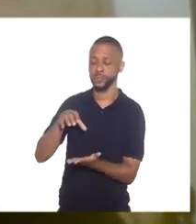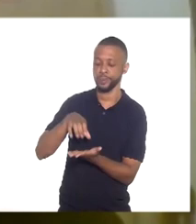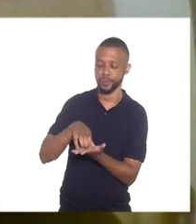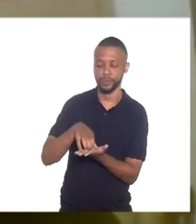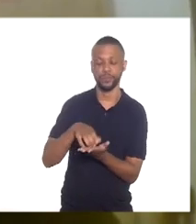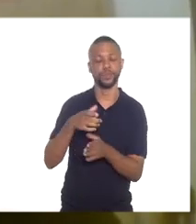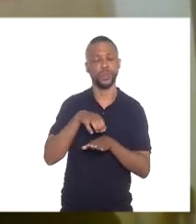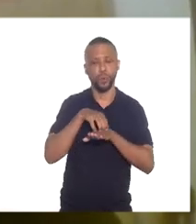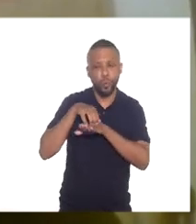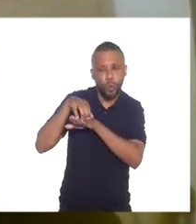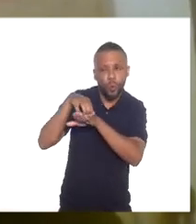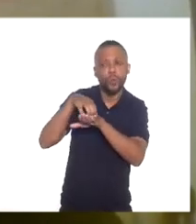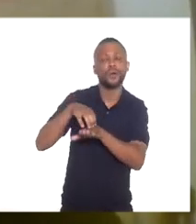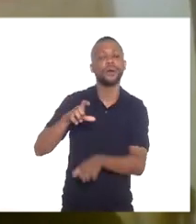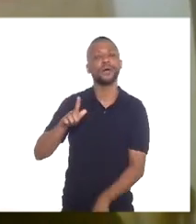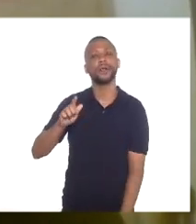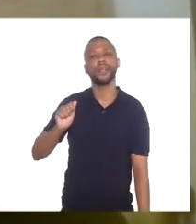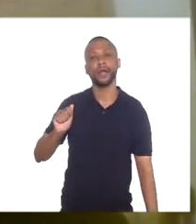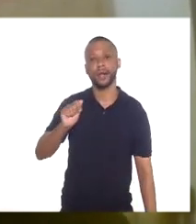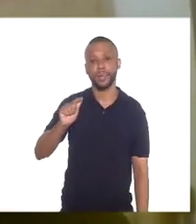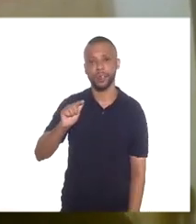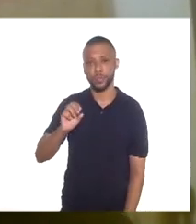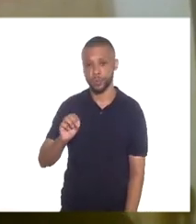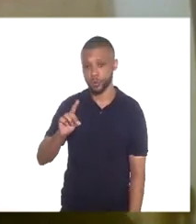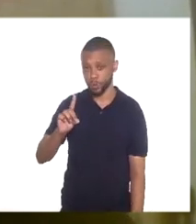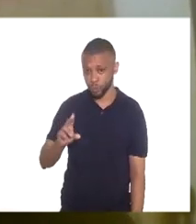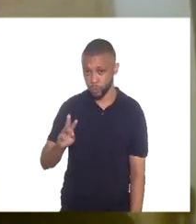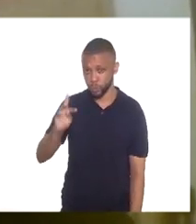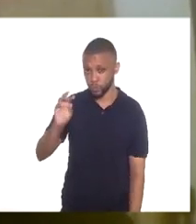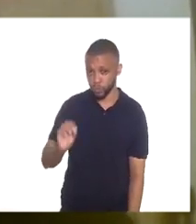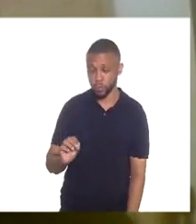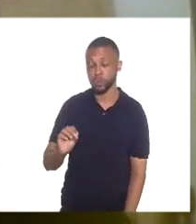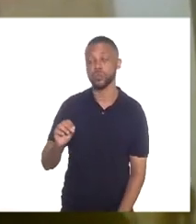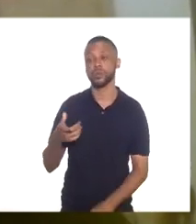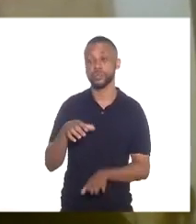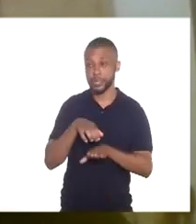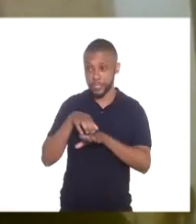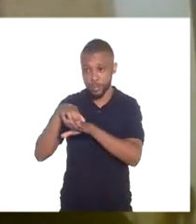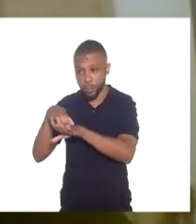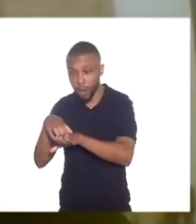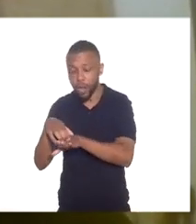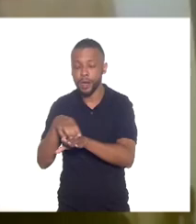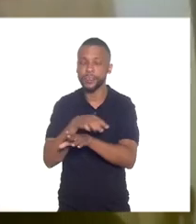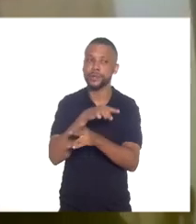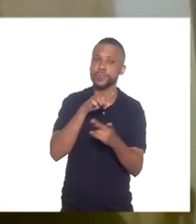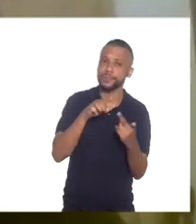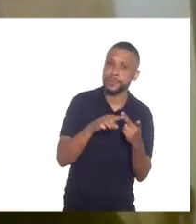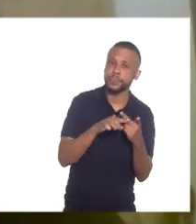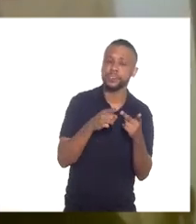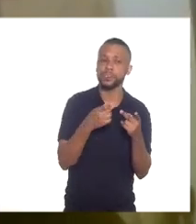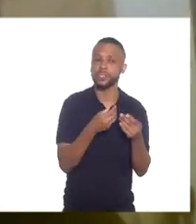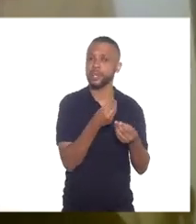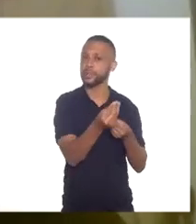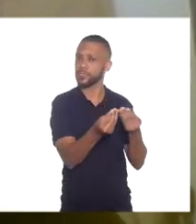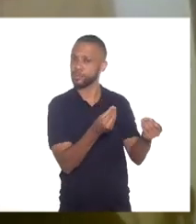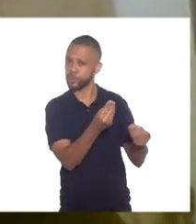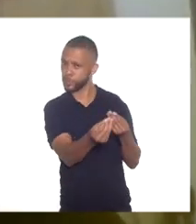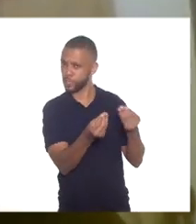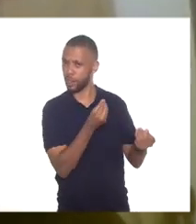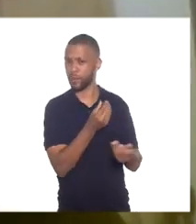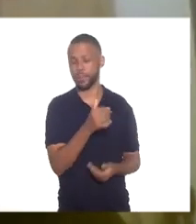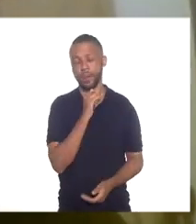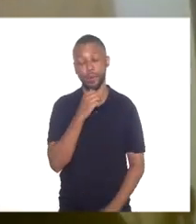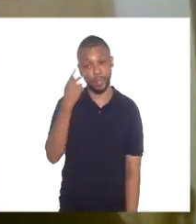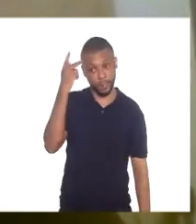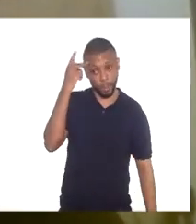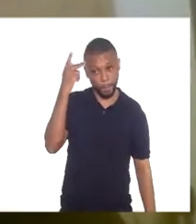transporte e até que ponto dentro do mesmo estado você tem um gasoduto de distribuição? São Paulo recebeu um gás em São